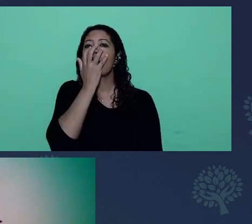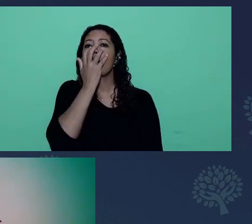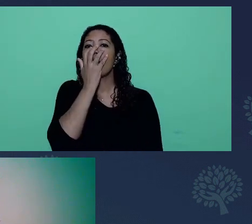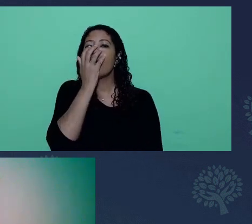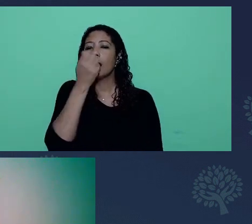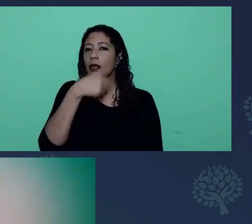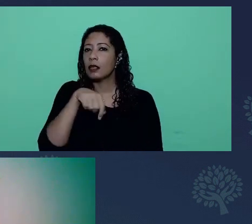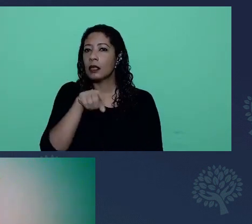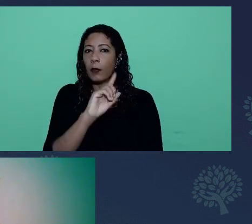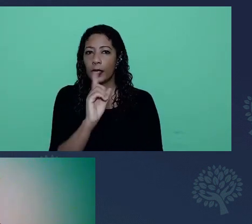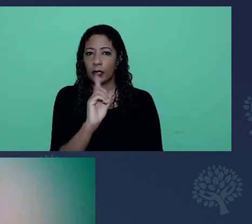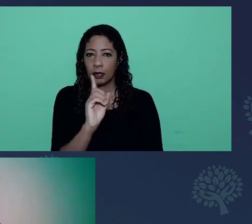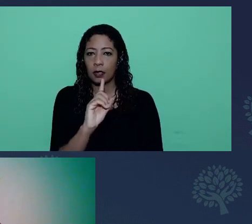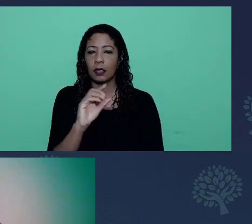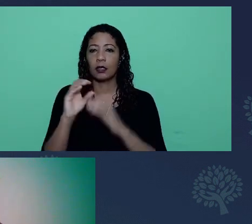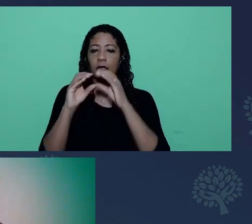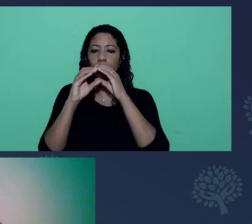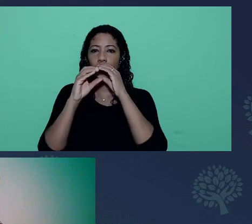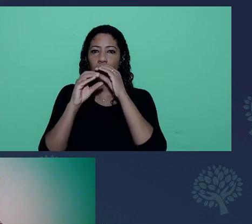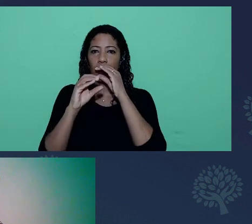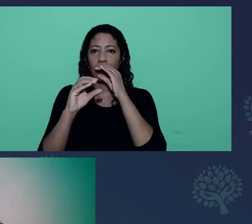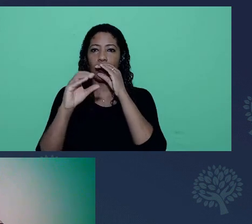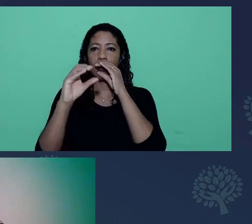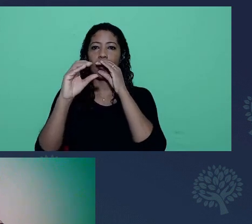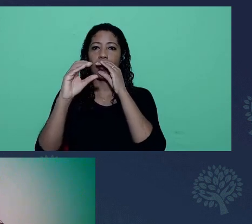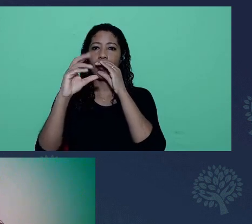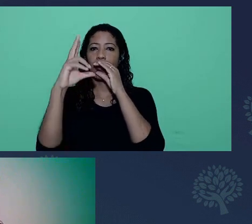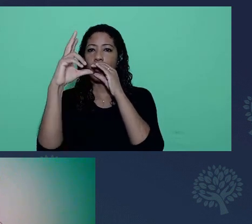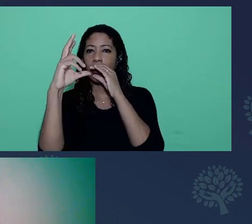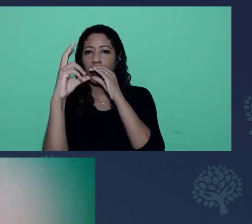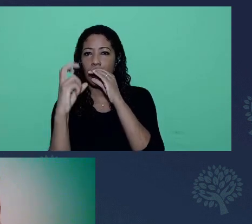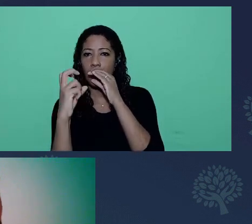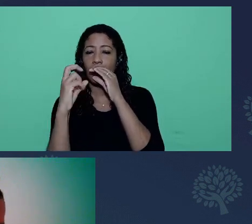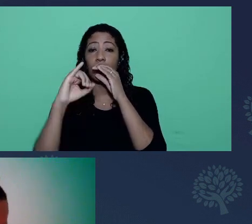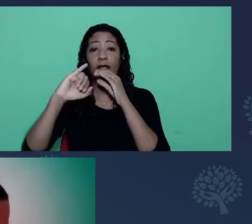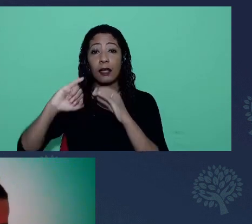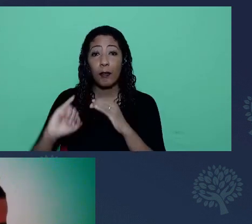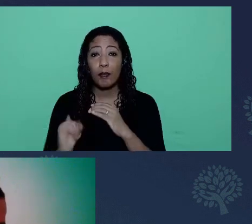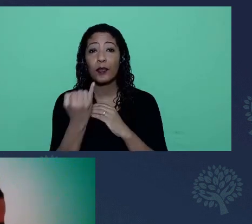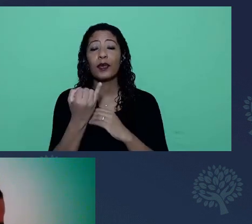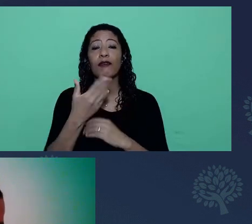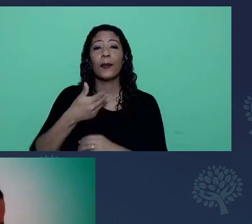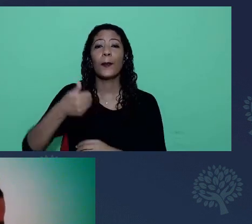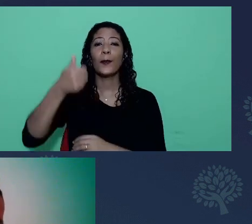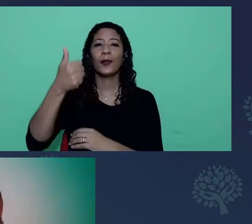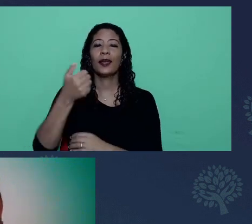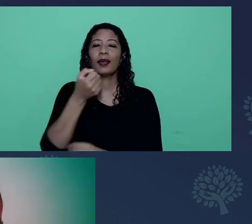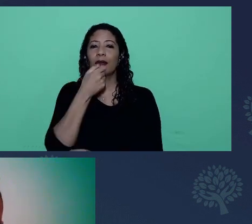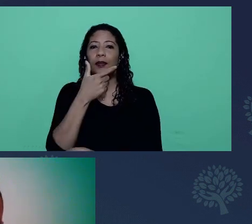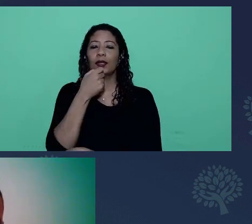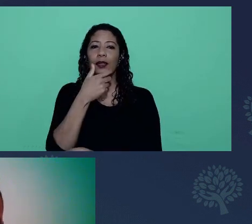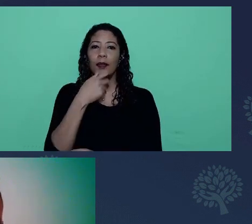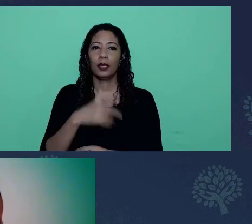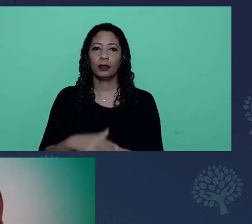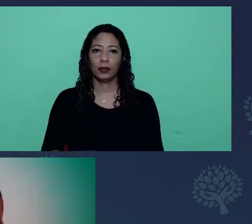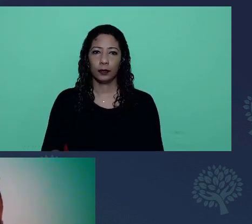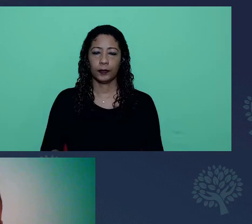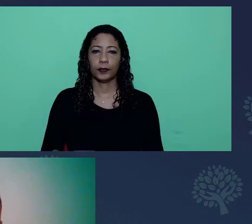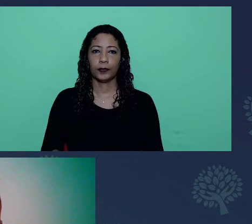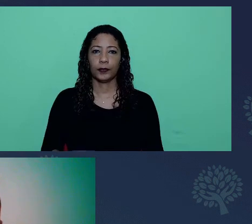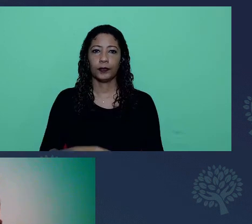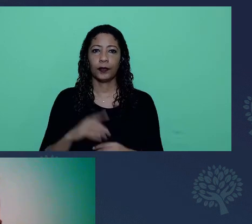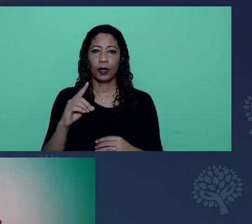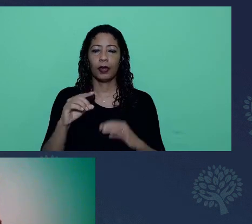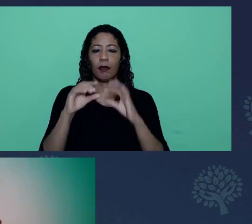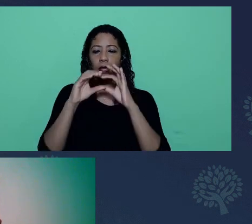o espaçador com o bocal e você vai aproveitar melhor ainda o medicamento, né? O